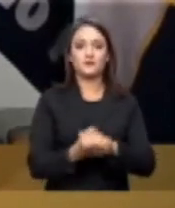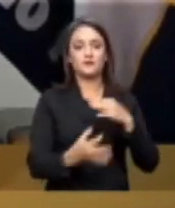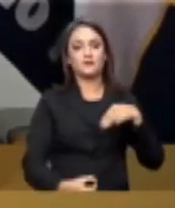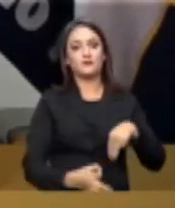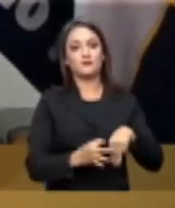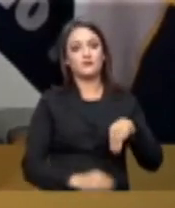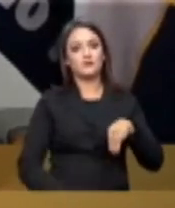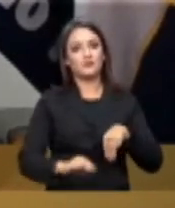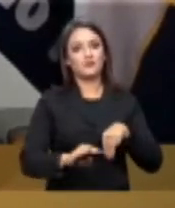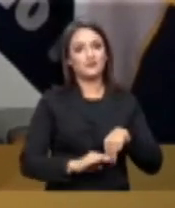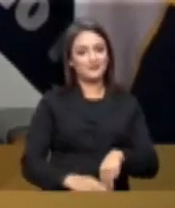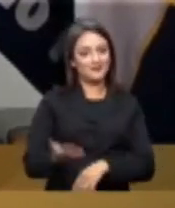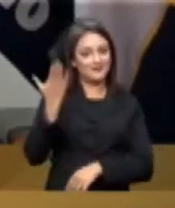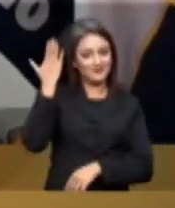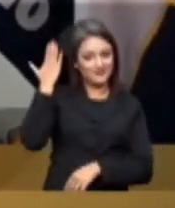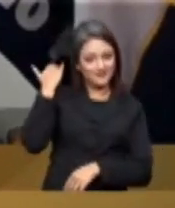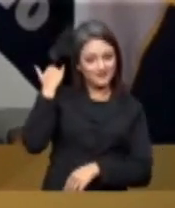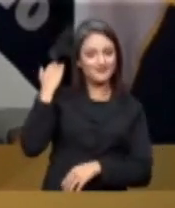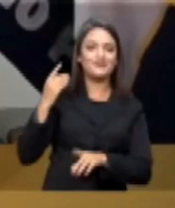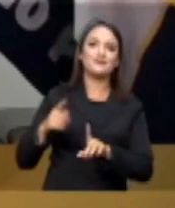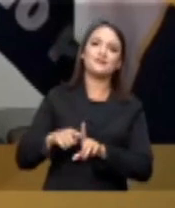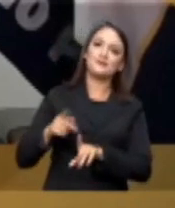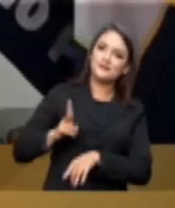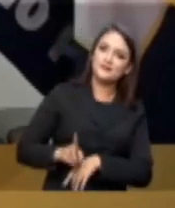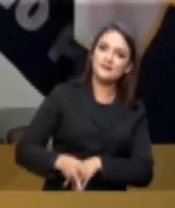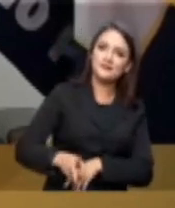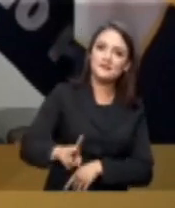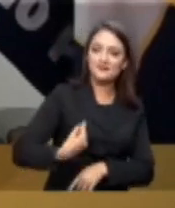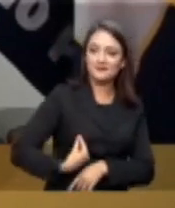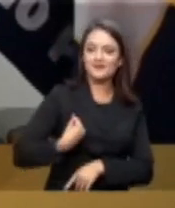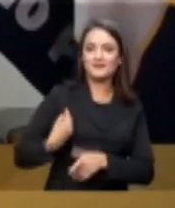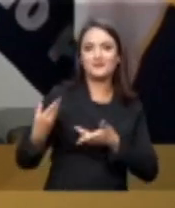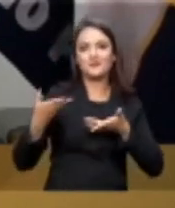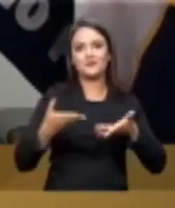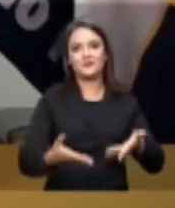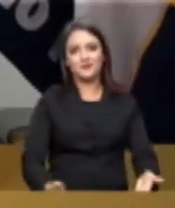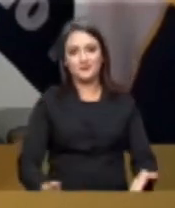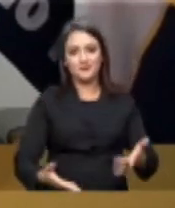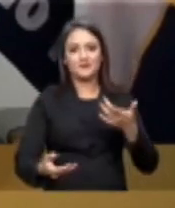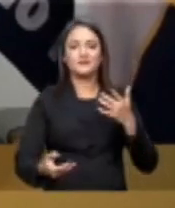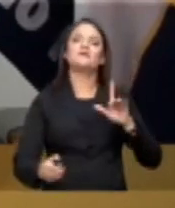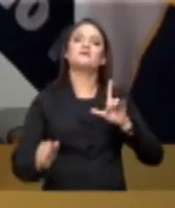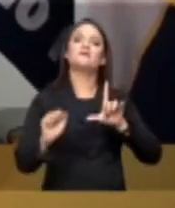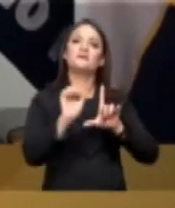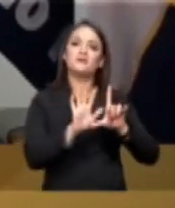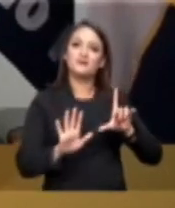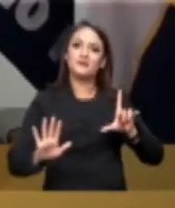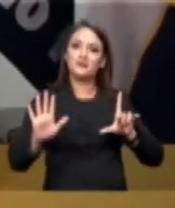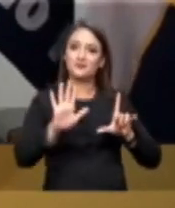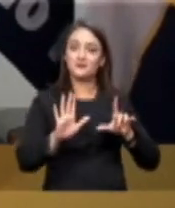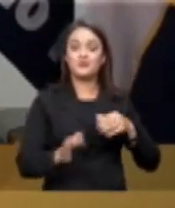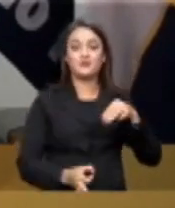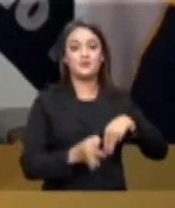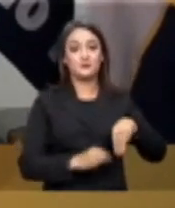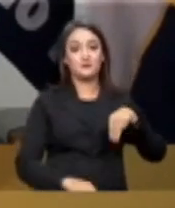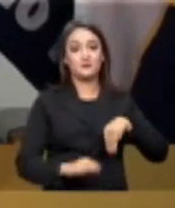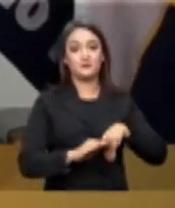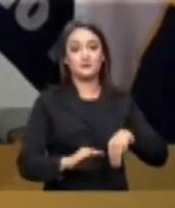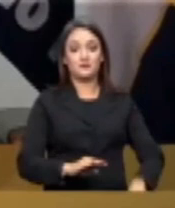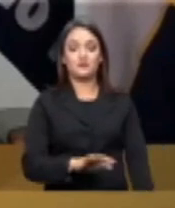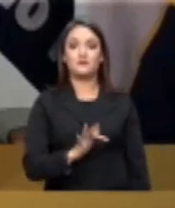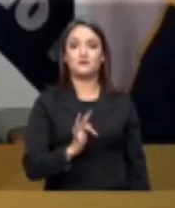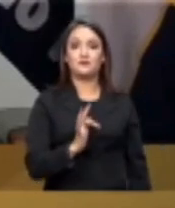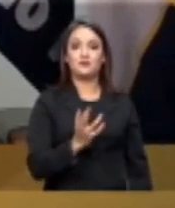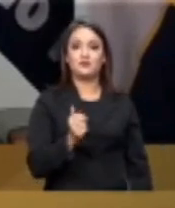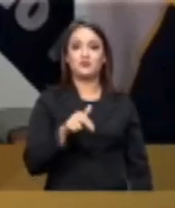de ontem e de sempre, presentes nessa sala virtual, o ministro Francisco Rezec, o